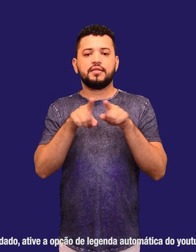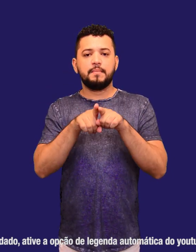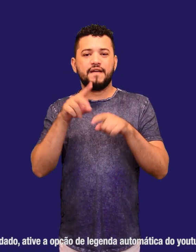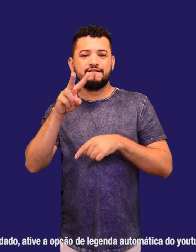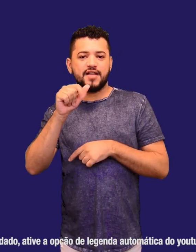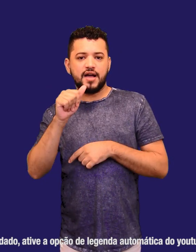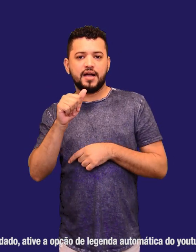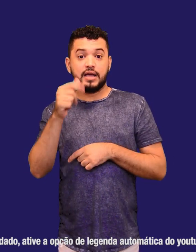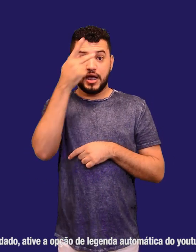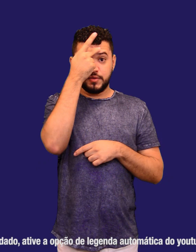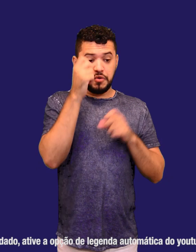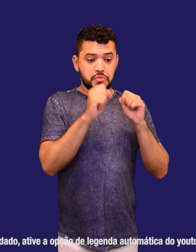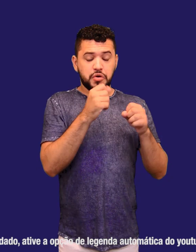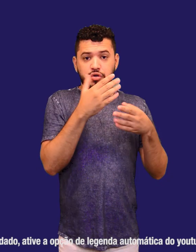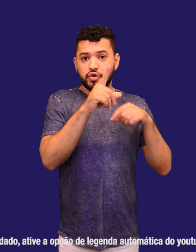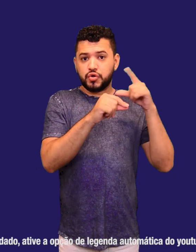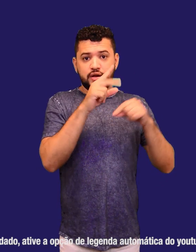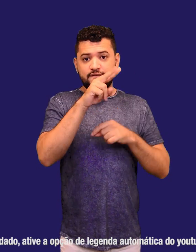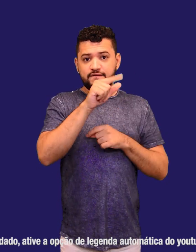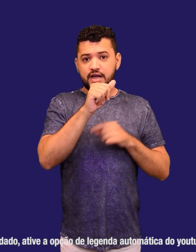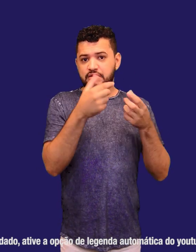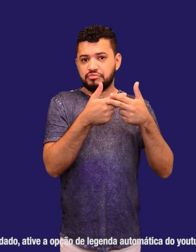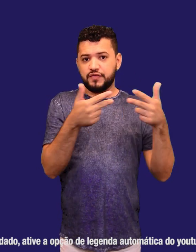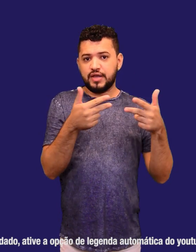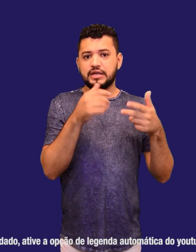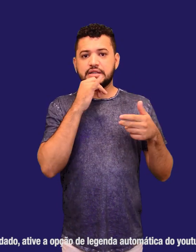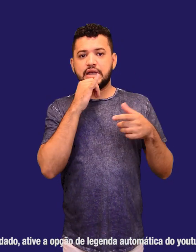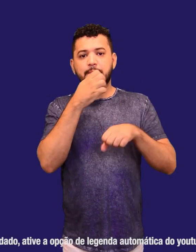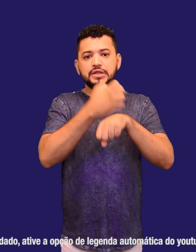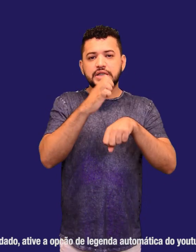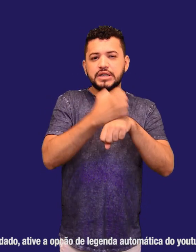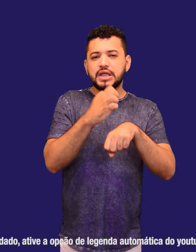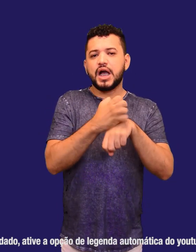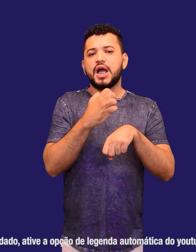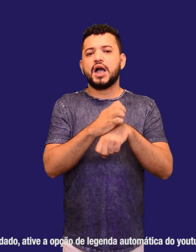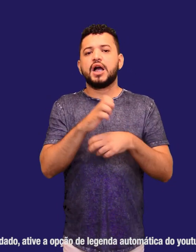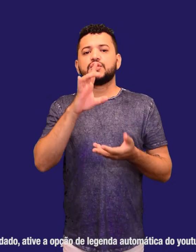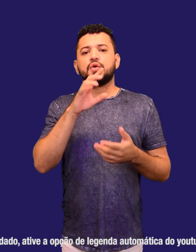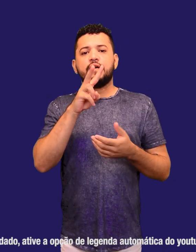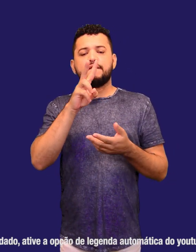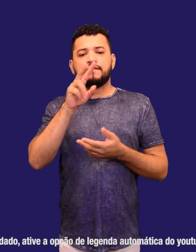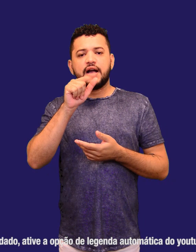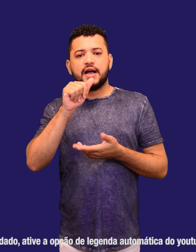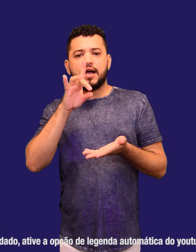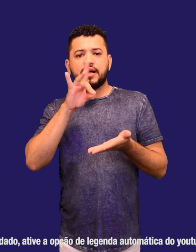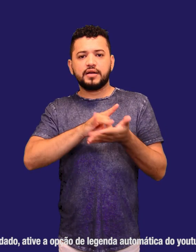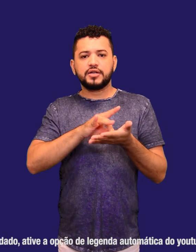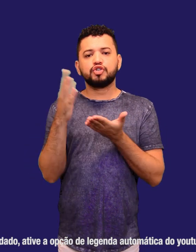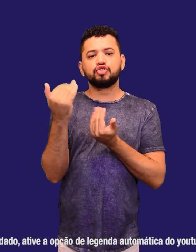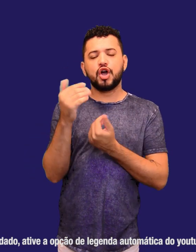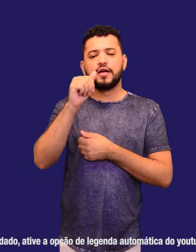acesso a vagas de diferentes modalidades, como programas de estágio, trainees, vagas efetivas, jovem aprendiz,